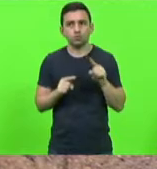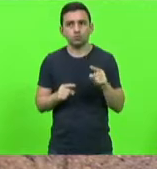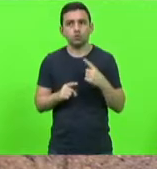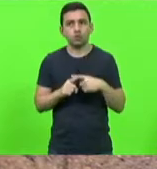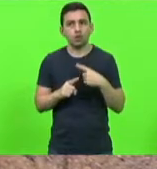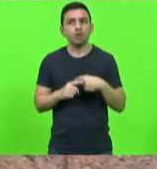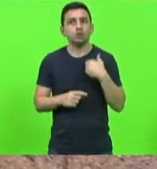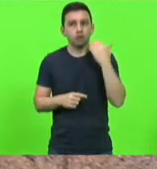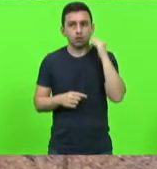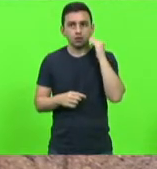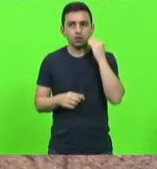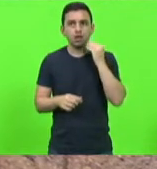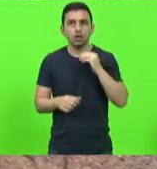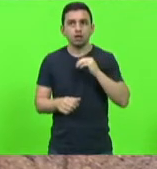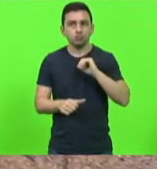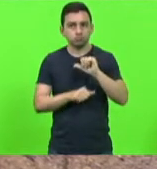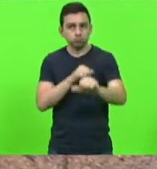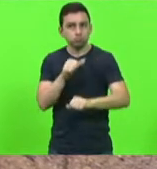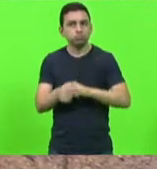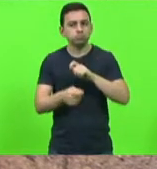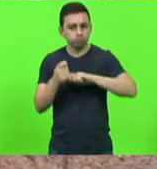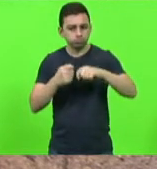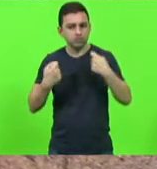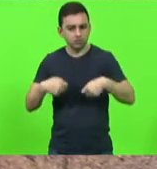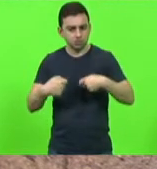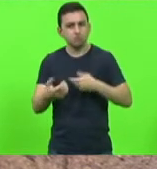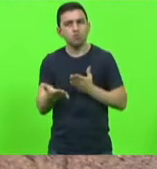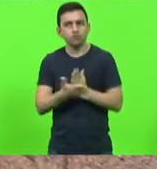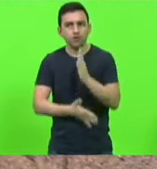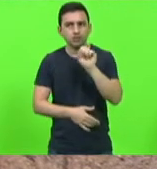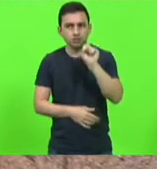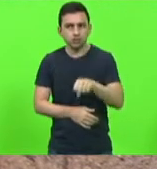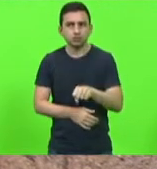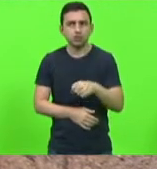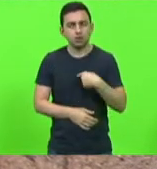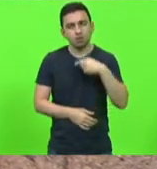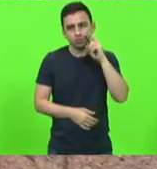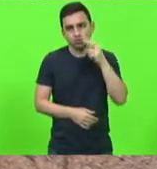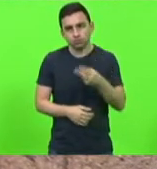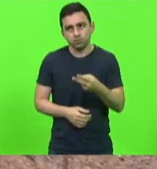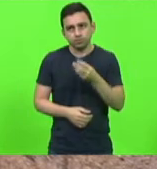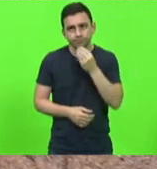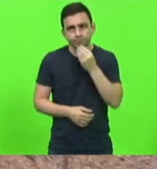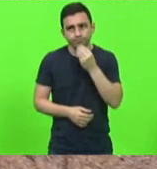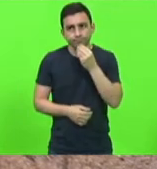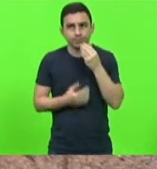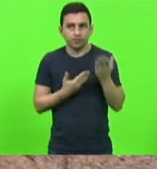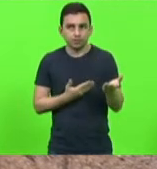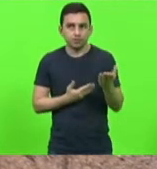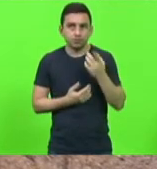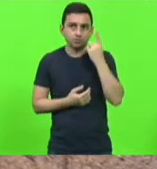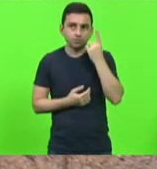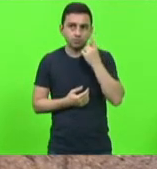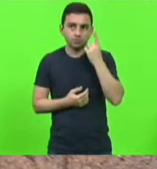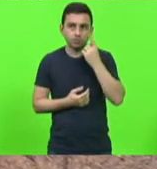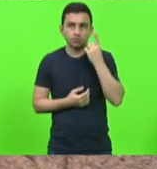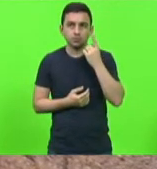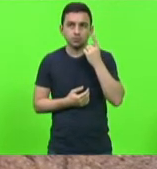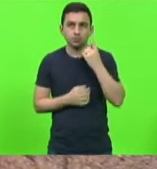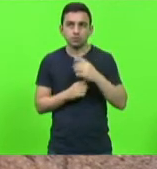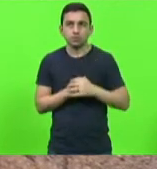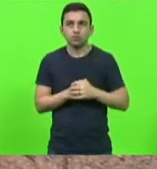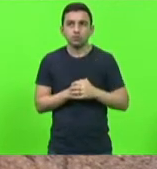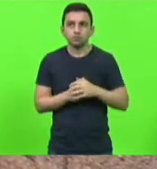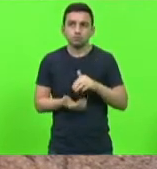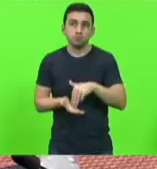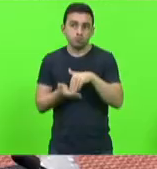entendo que a reforma administrativa tem que ser aprovada, sim, mas reconheço, claro, o legítimo direito do deputado de fazer essa